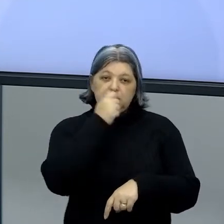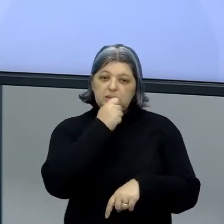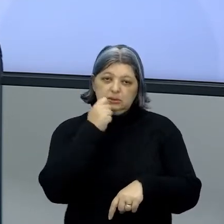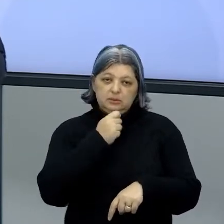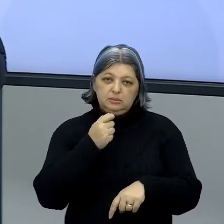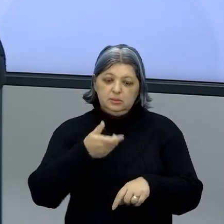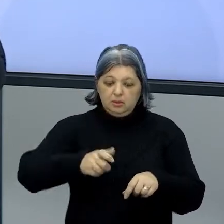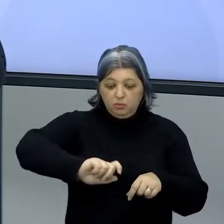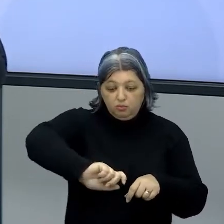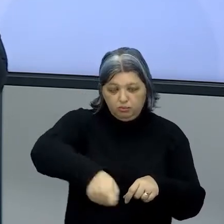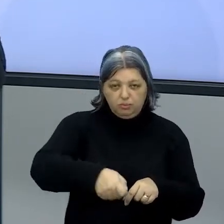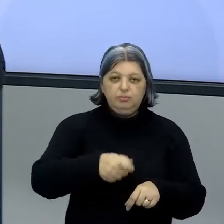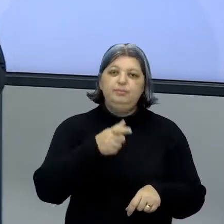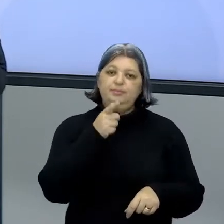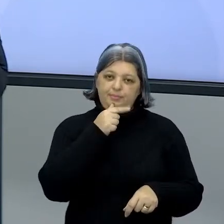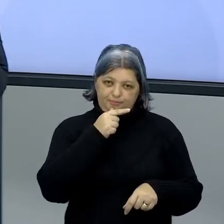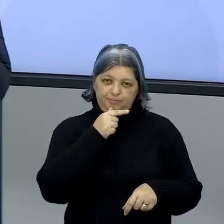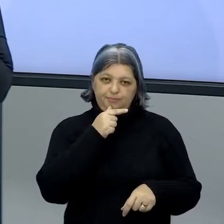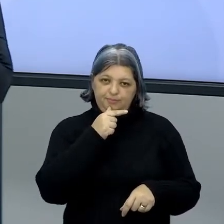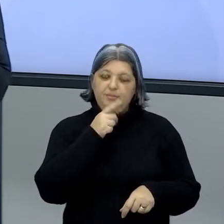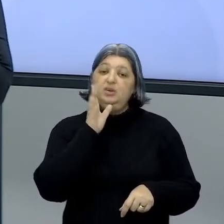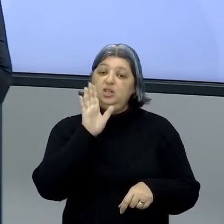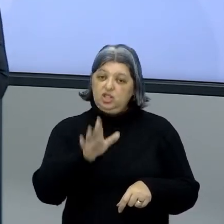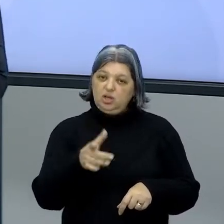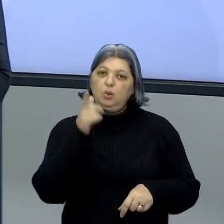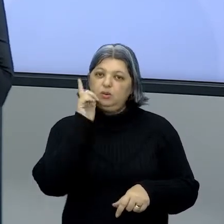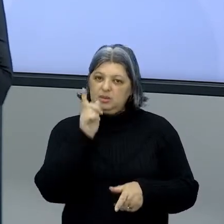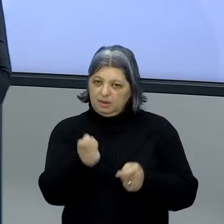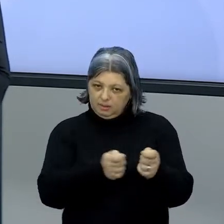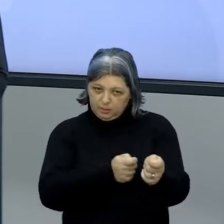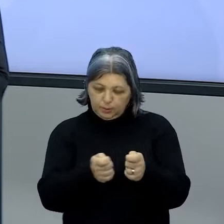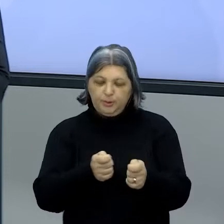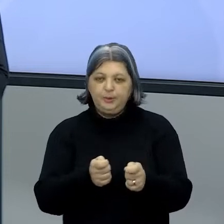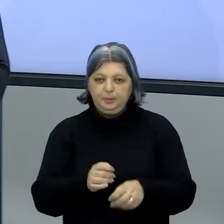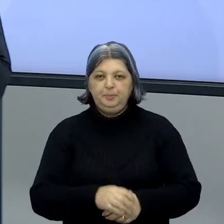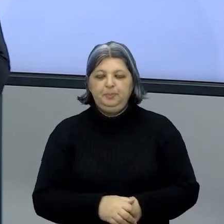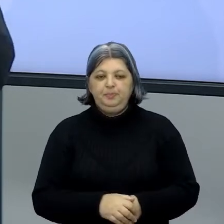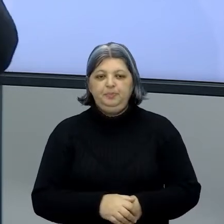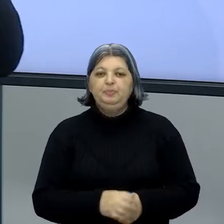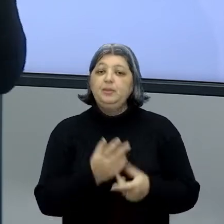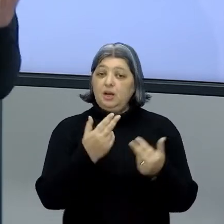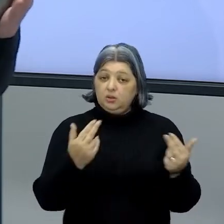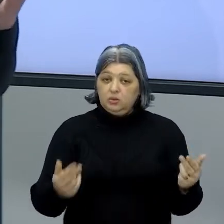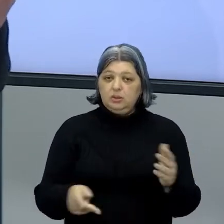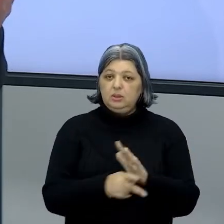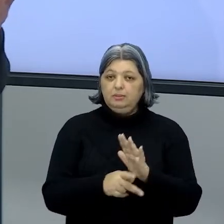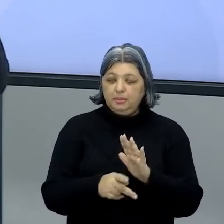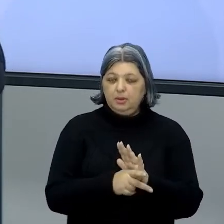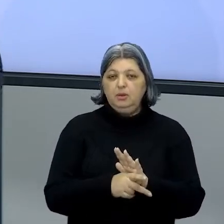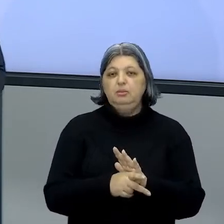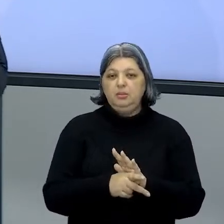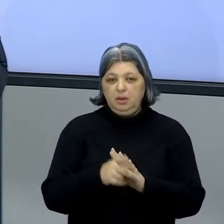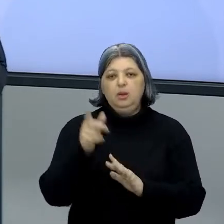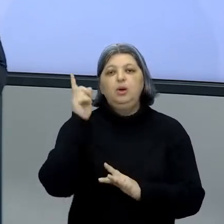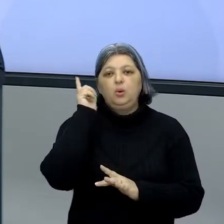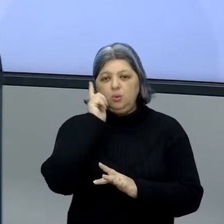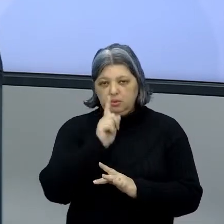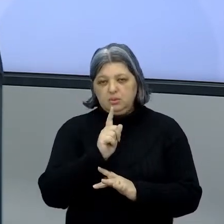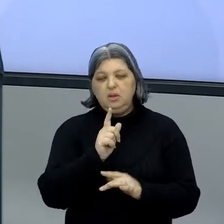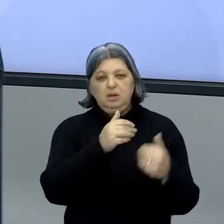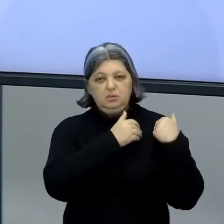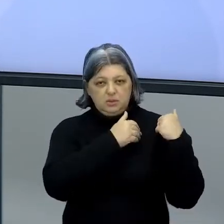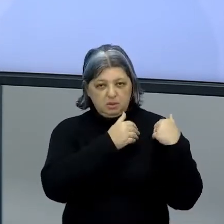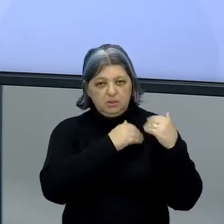aberta. Vamos fechar e a gente já faz uma grande economia. Dessas pequenas coisas, a gente consegue depois guardar grandes coisas.